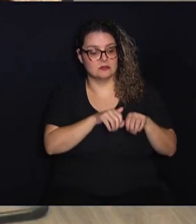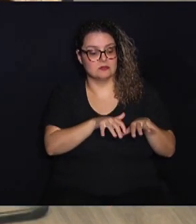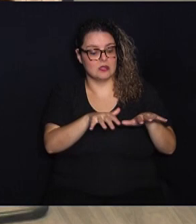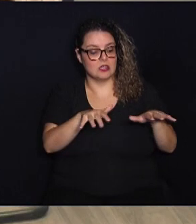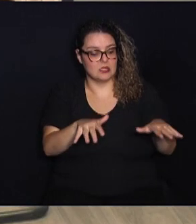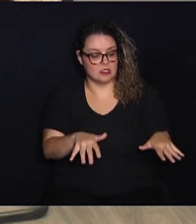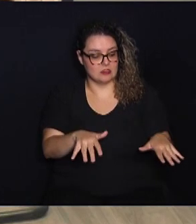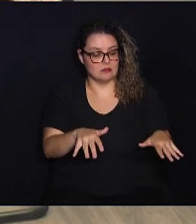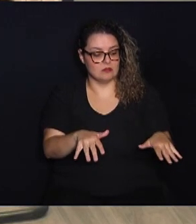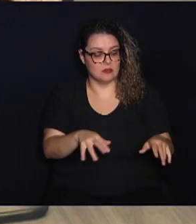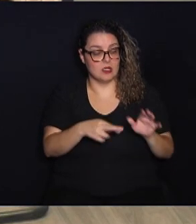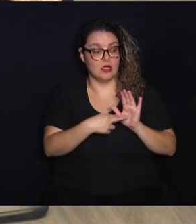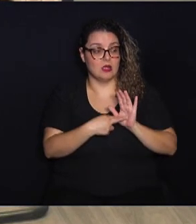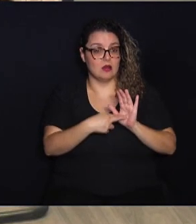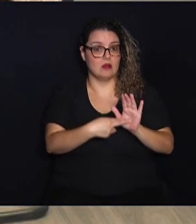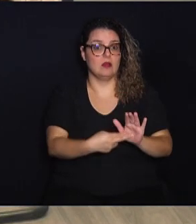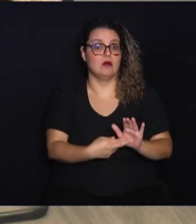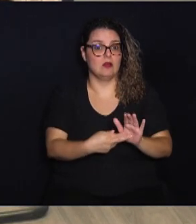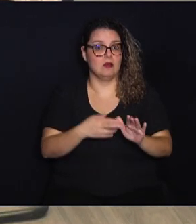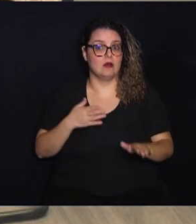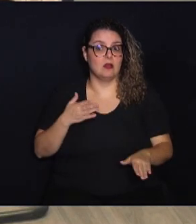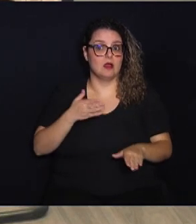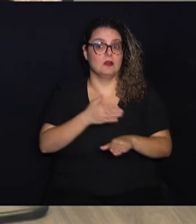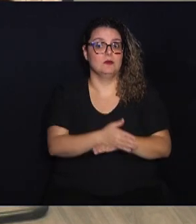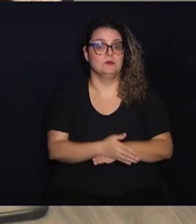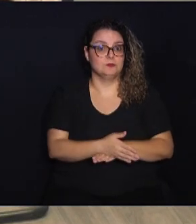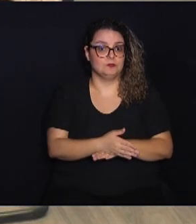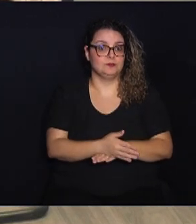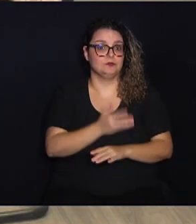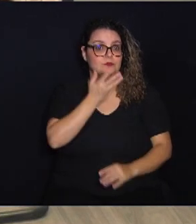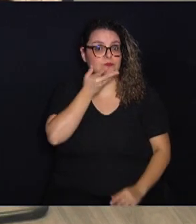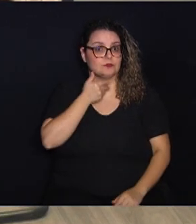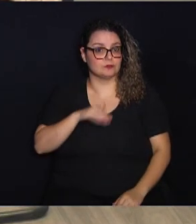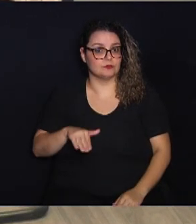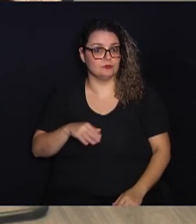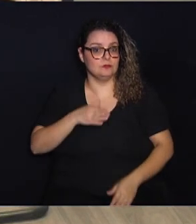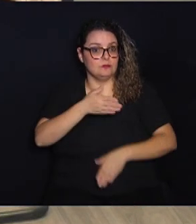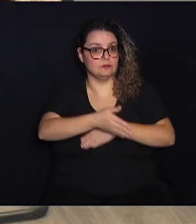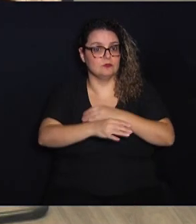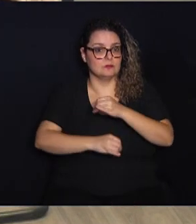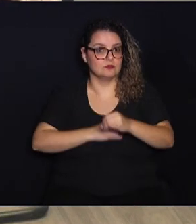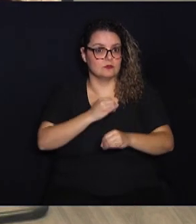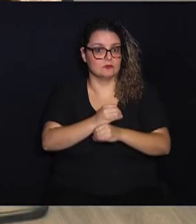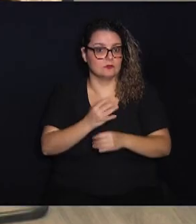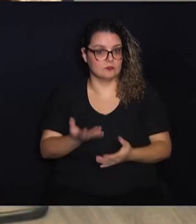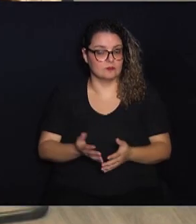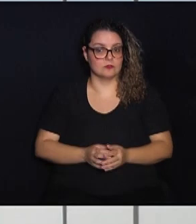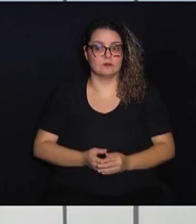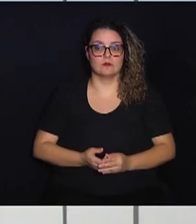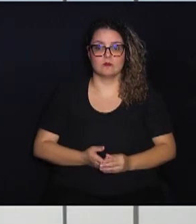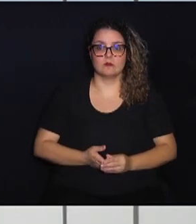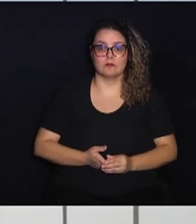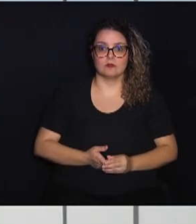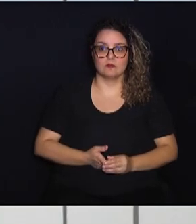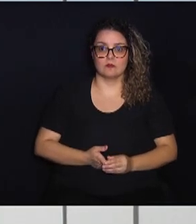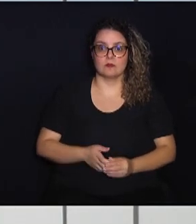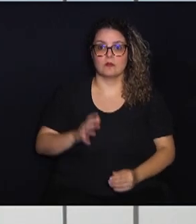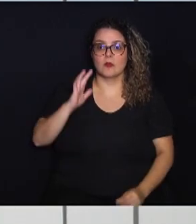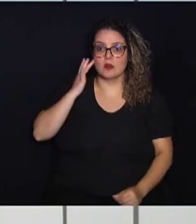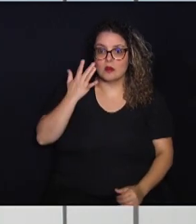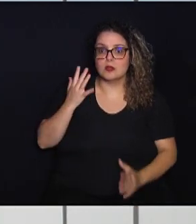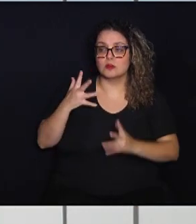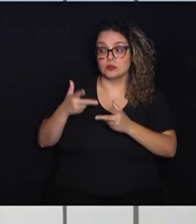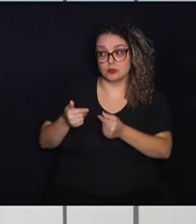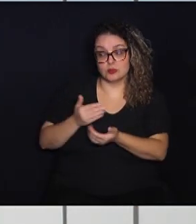responsabilidade referente ao acesso, né, das crianças nas redes sociais ou na internet em si? Eu acho que tudo começa